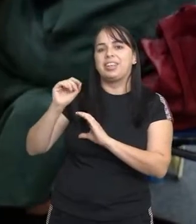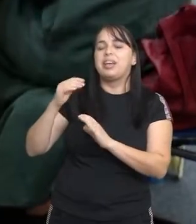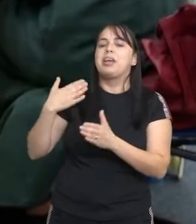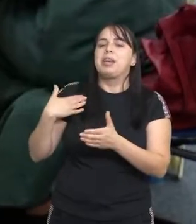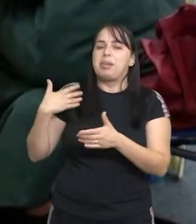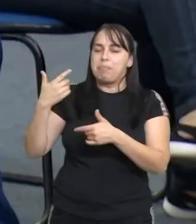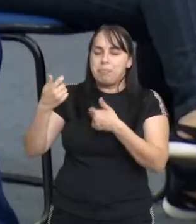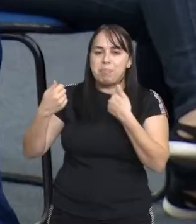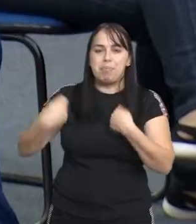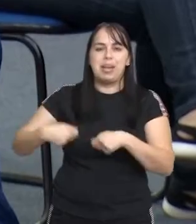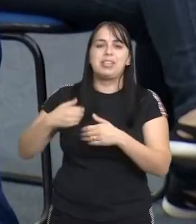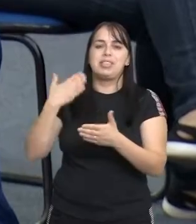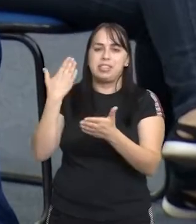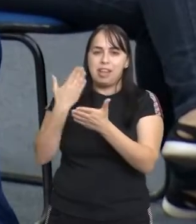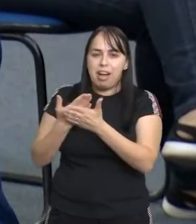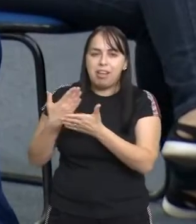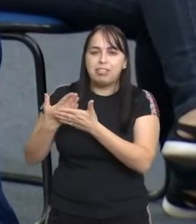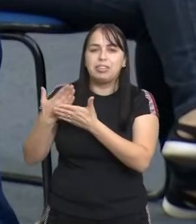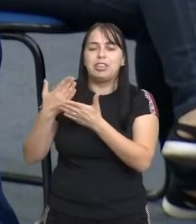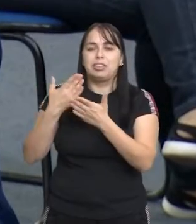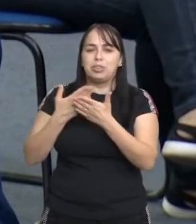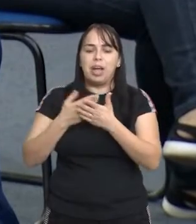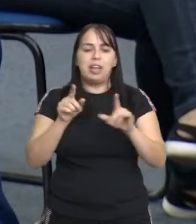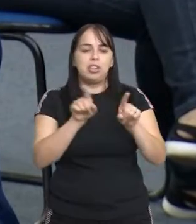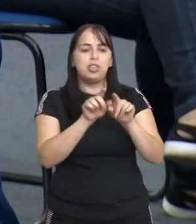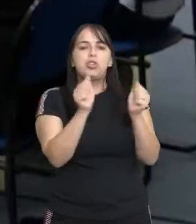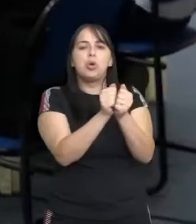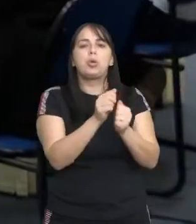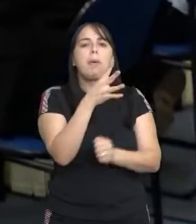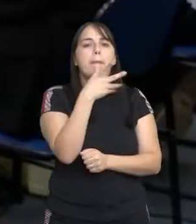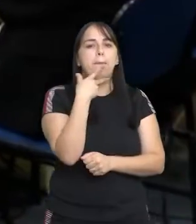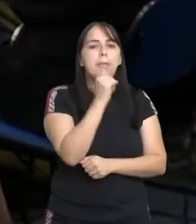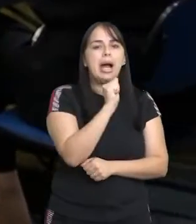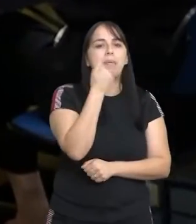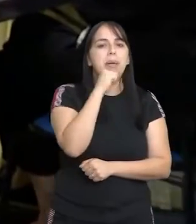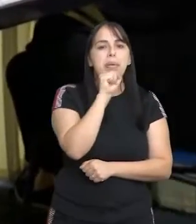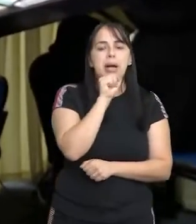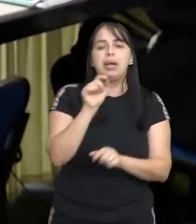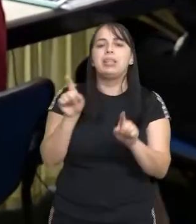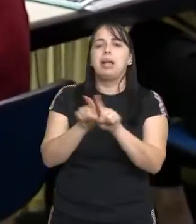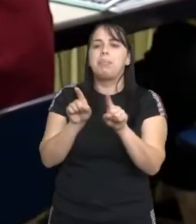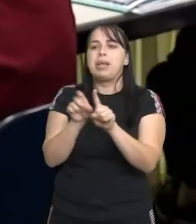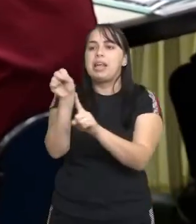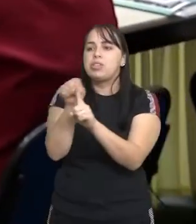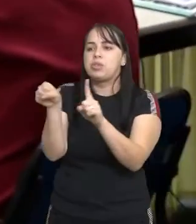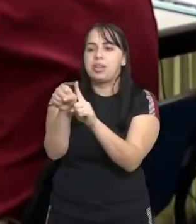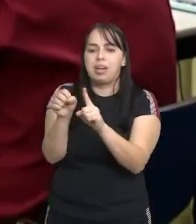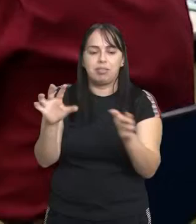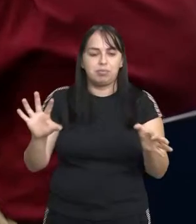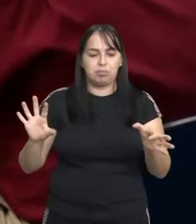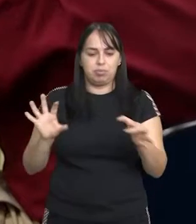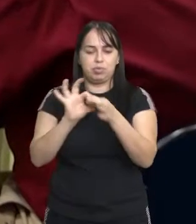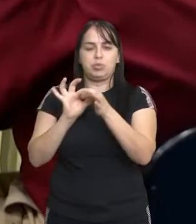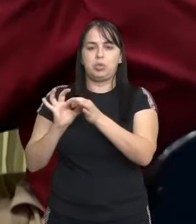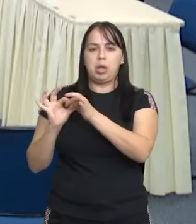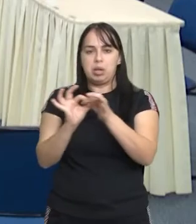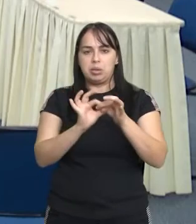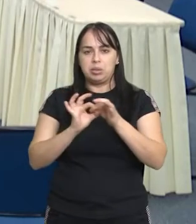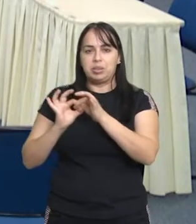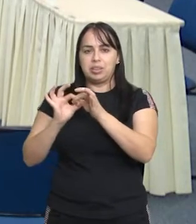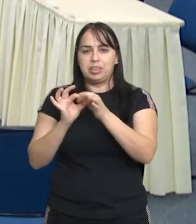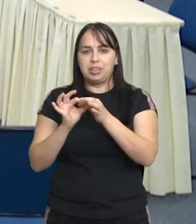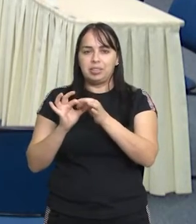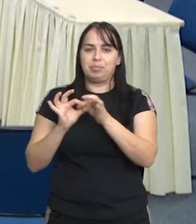acredita na importância de continuar o trabalho com pais de autistas, especialistas e toda a comunidade para estruturar